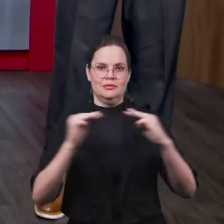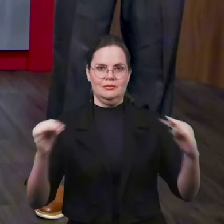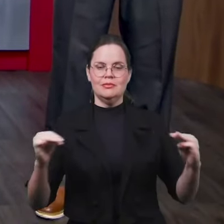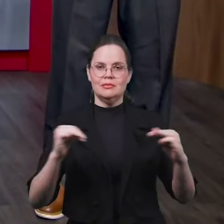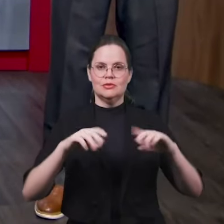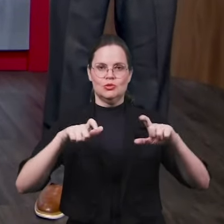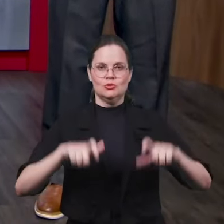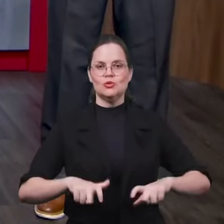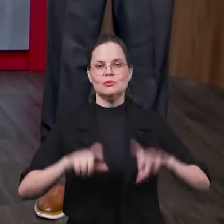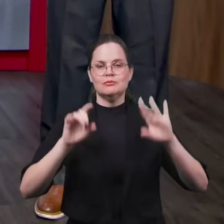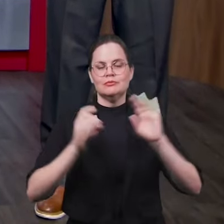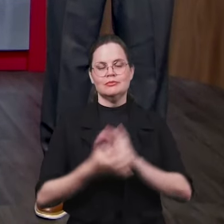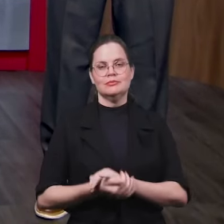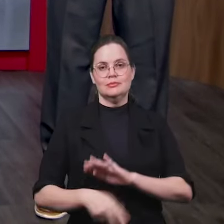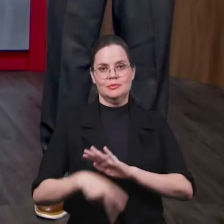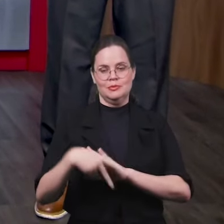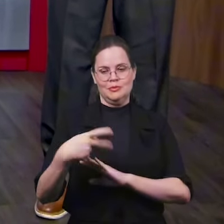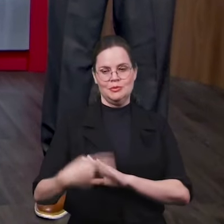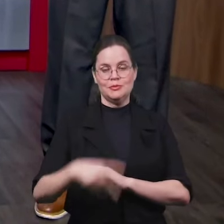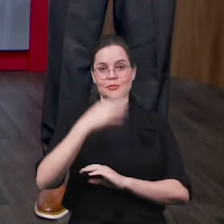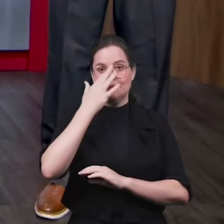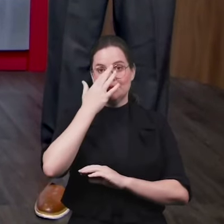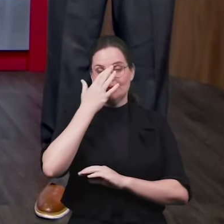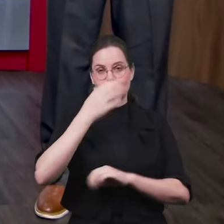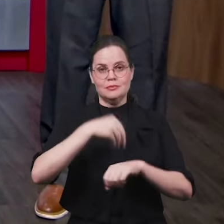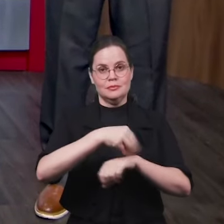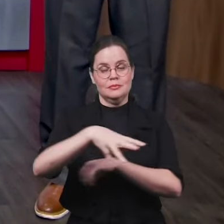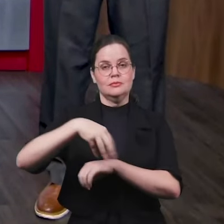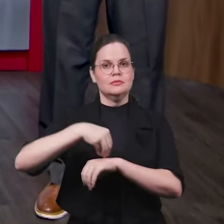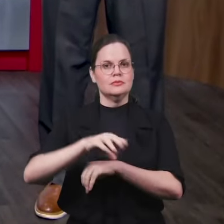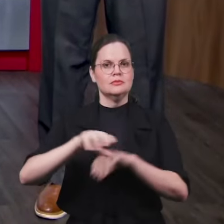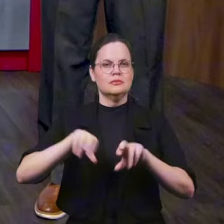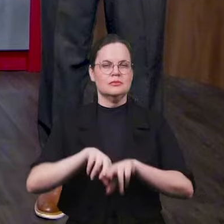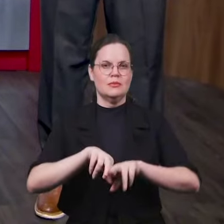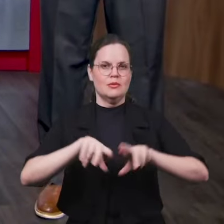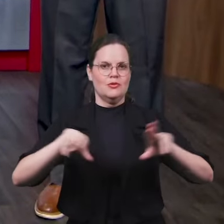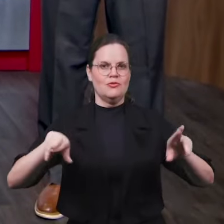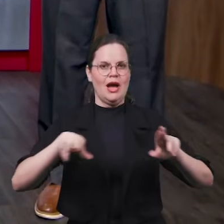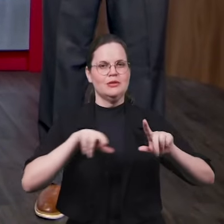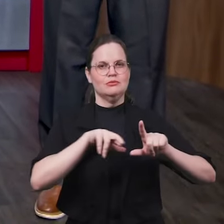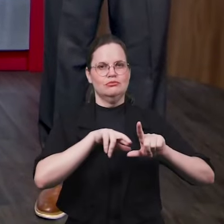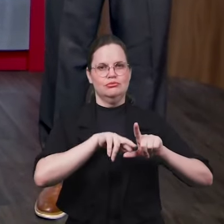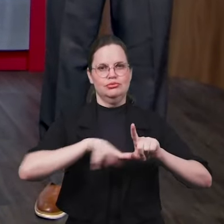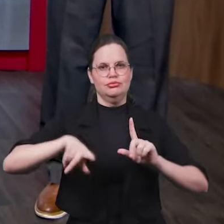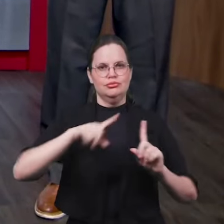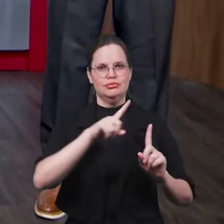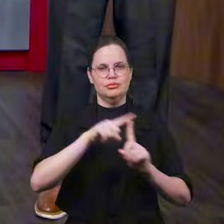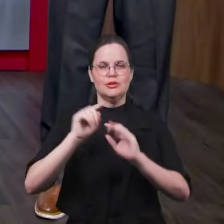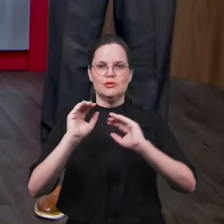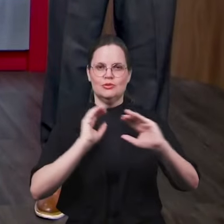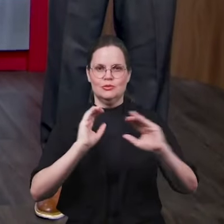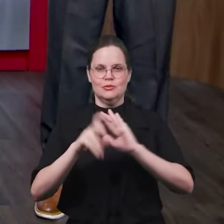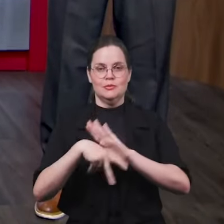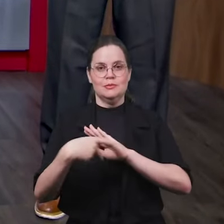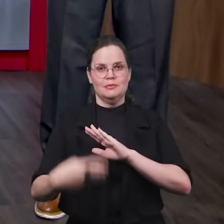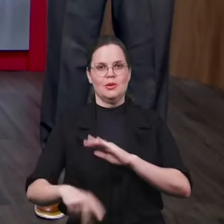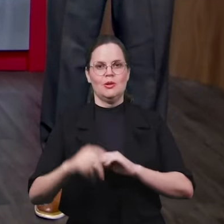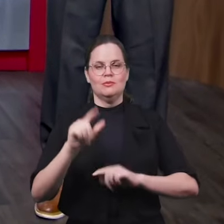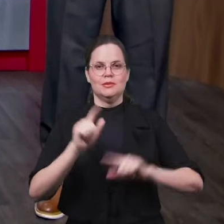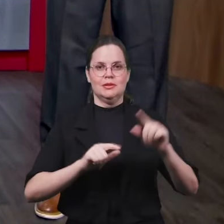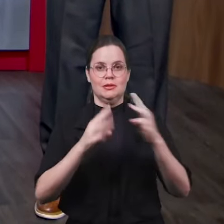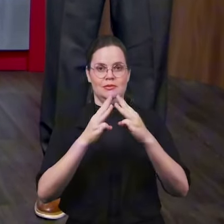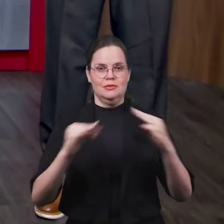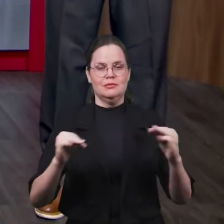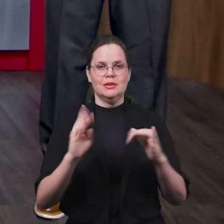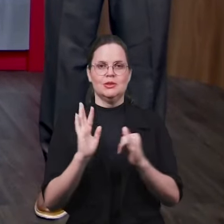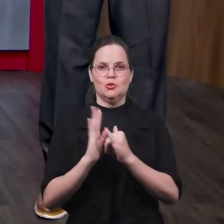dos estúdios da TV Manaim para todas as plataformas de comunicação da TV Manaim,